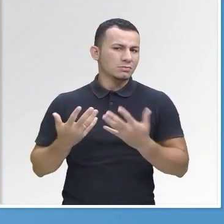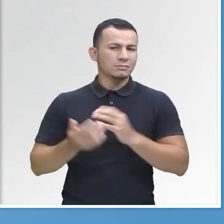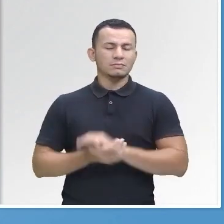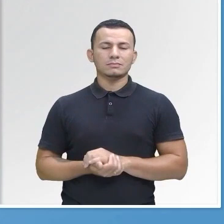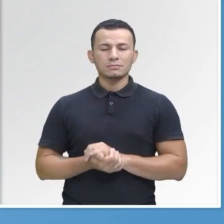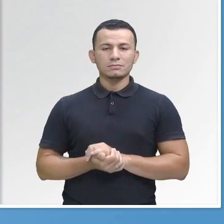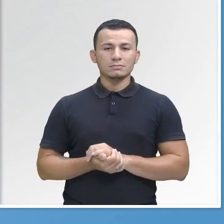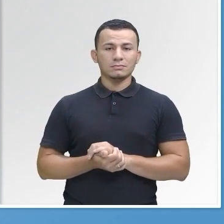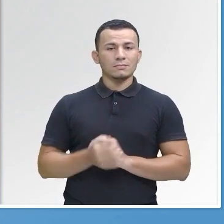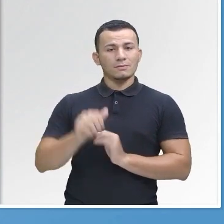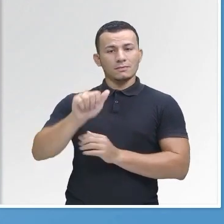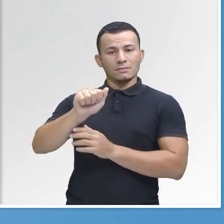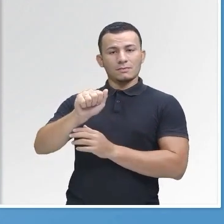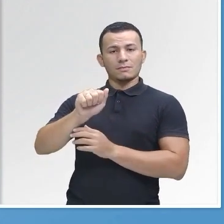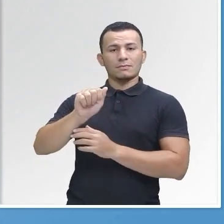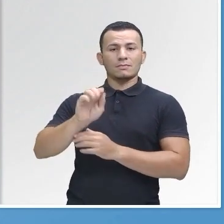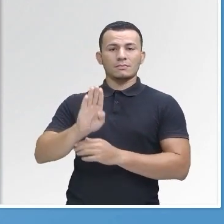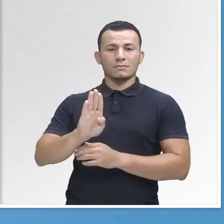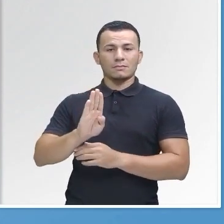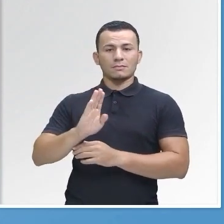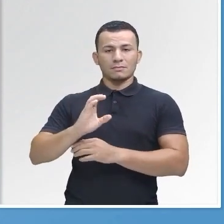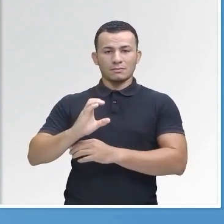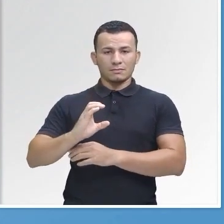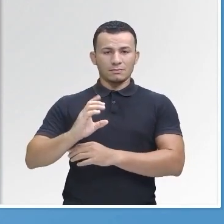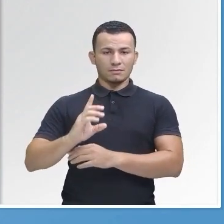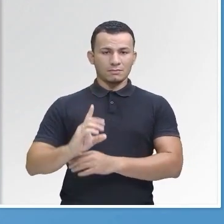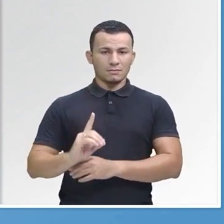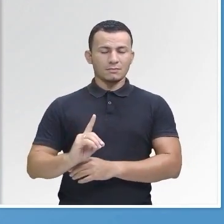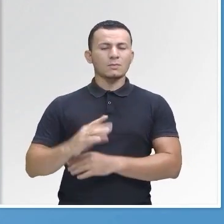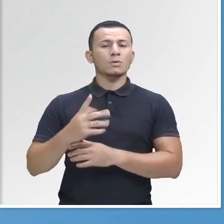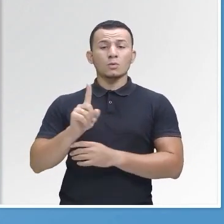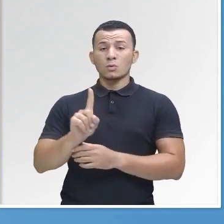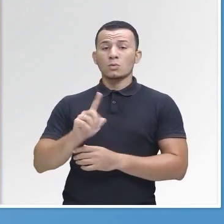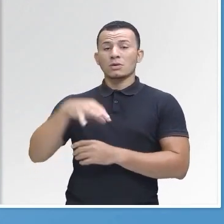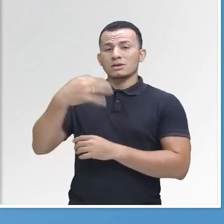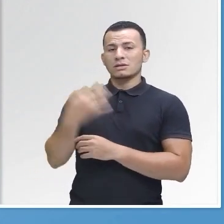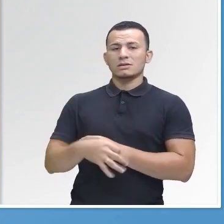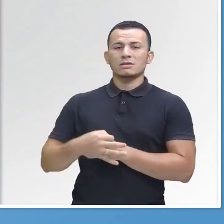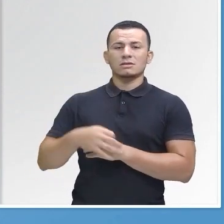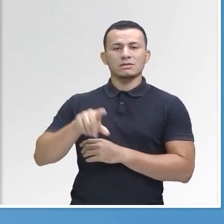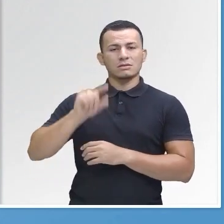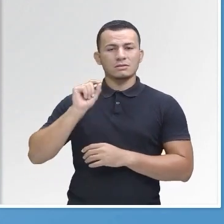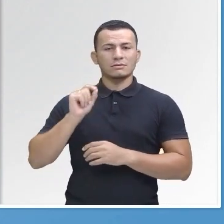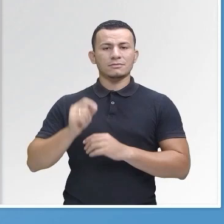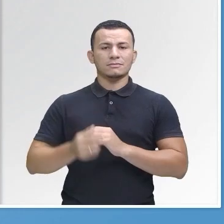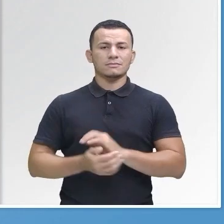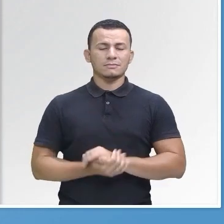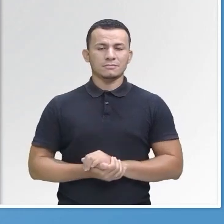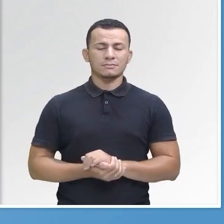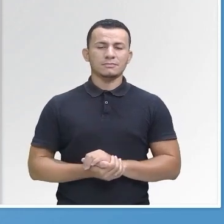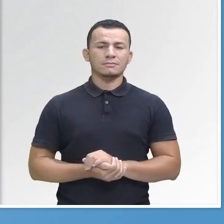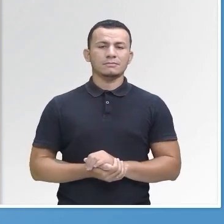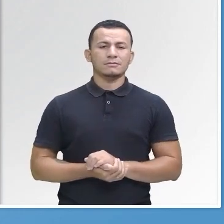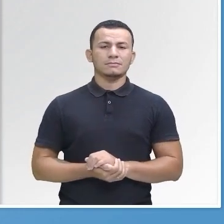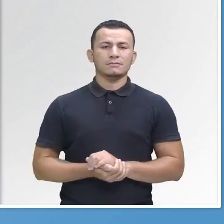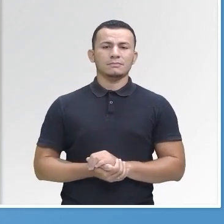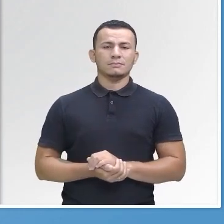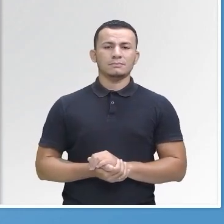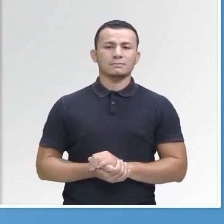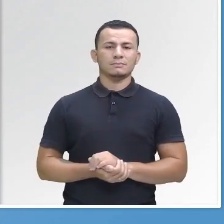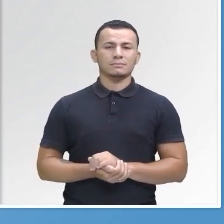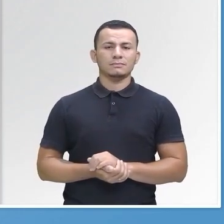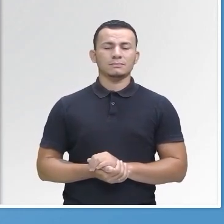1/3. Letra B, 1/4. Letra C, 1/5. Ou letra D,